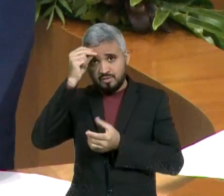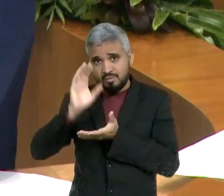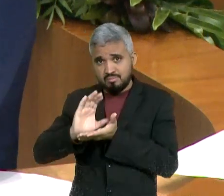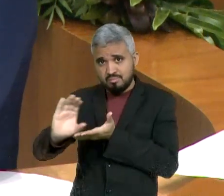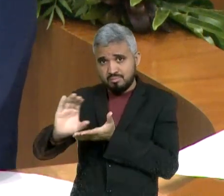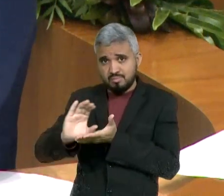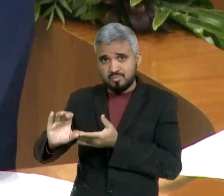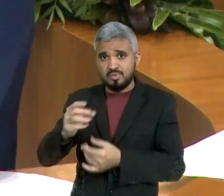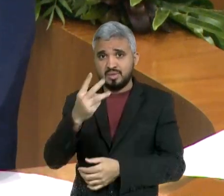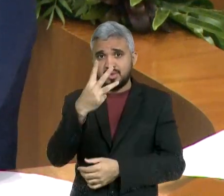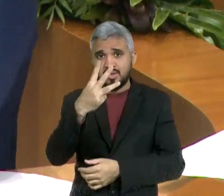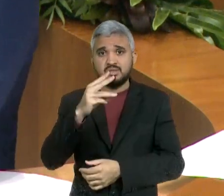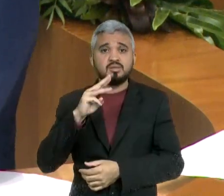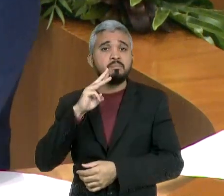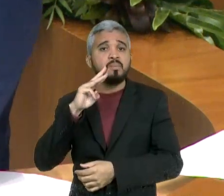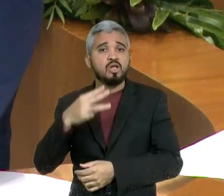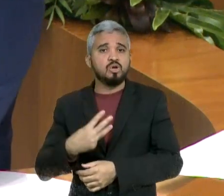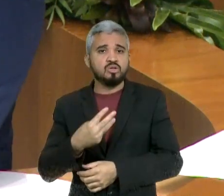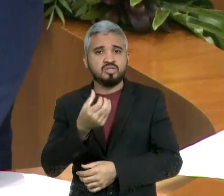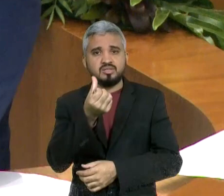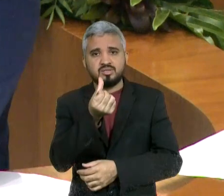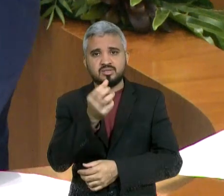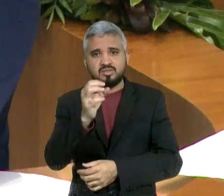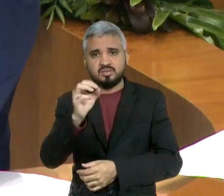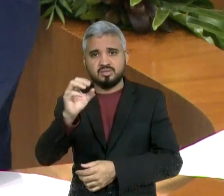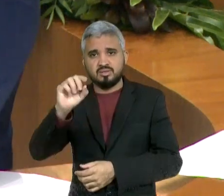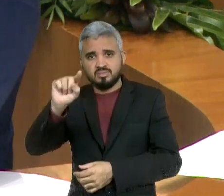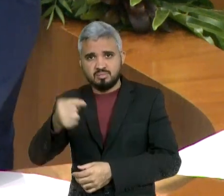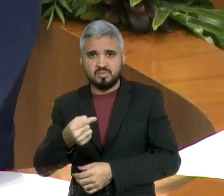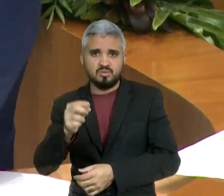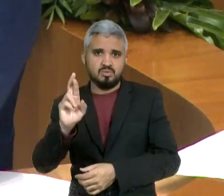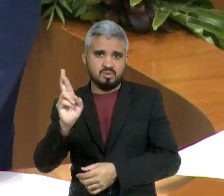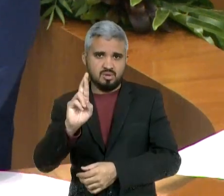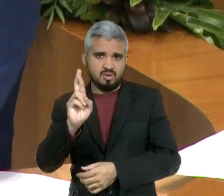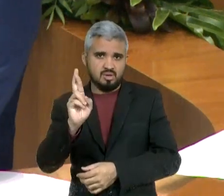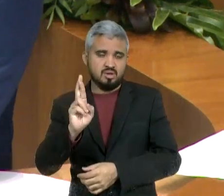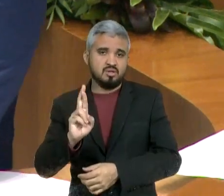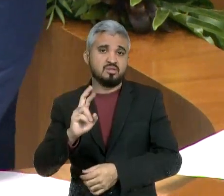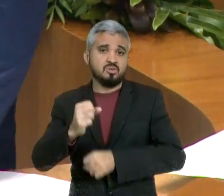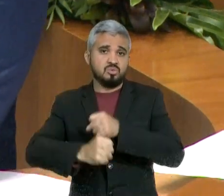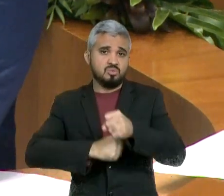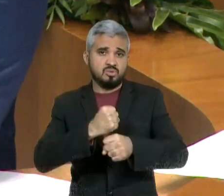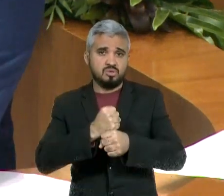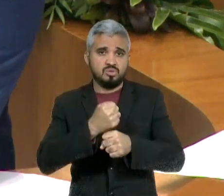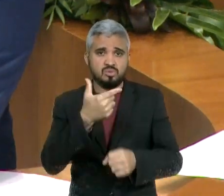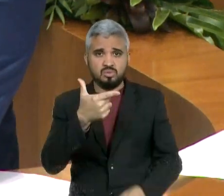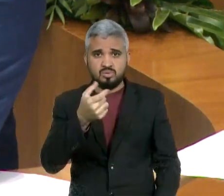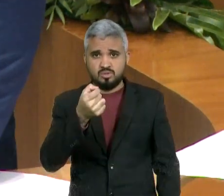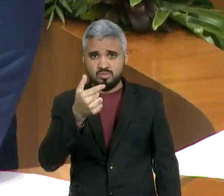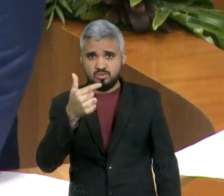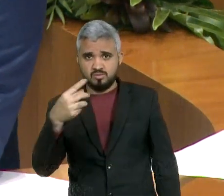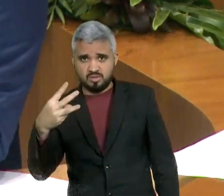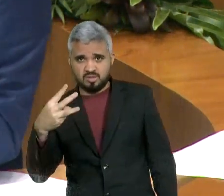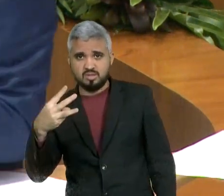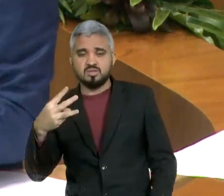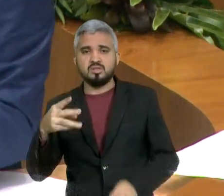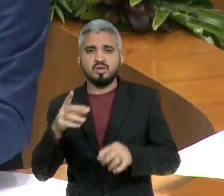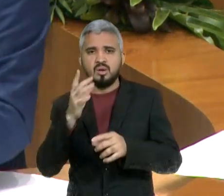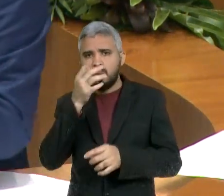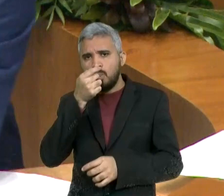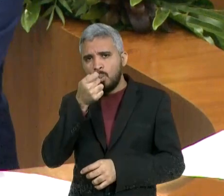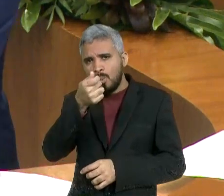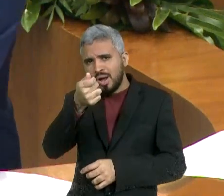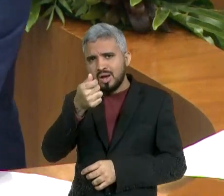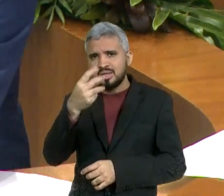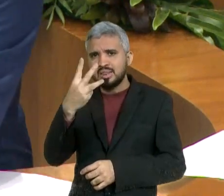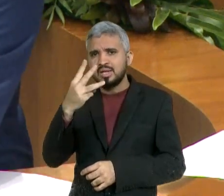R$ 3.600.000 dos royalties do petróleo e da energia eólica. E agora, em 2023, já recebeu quase 3 milhões.